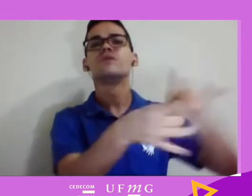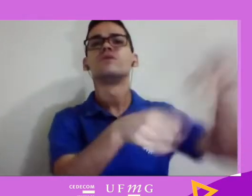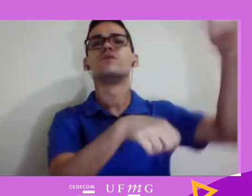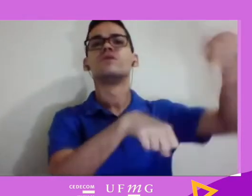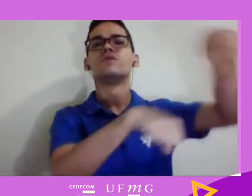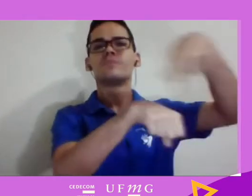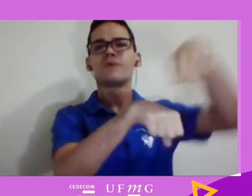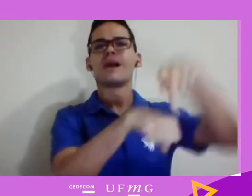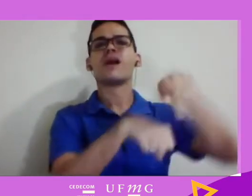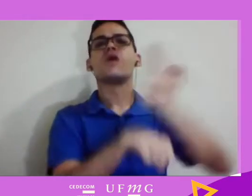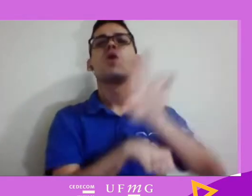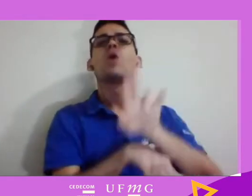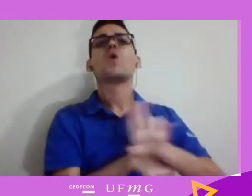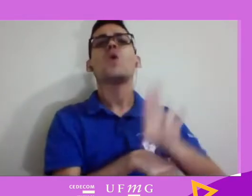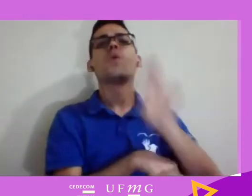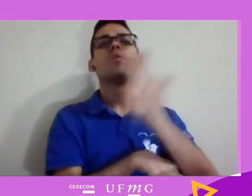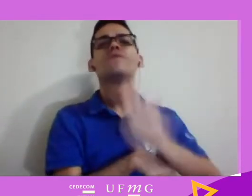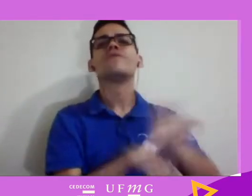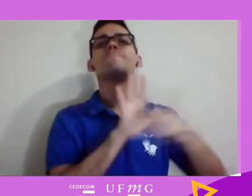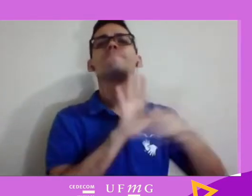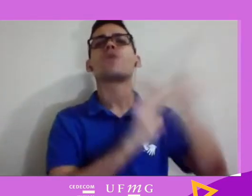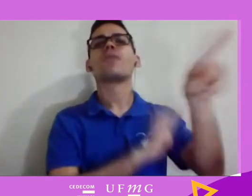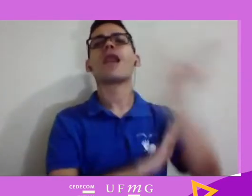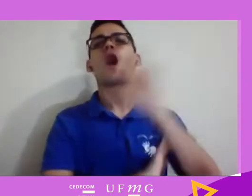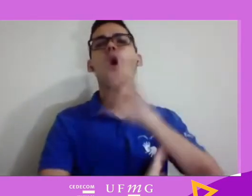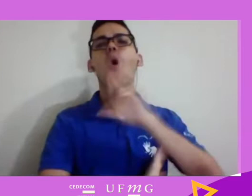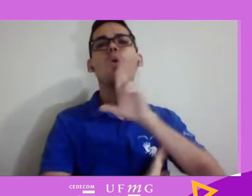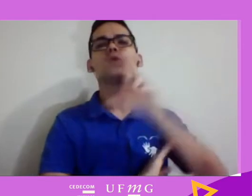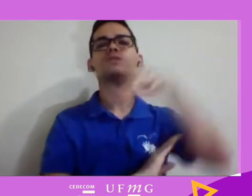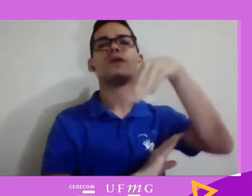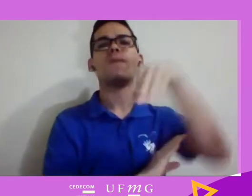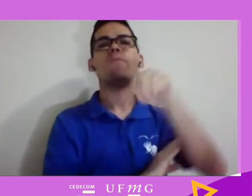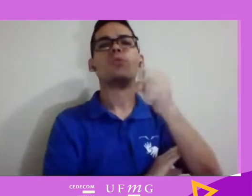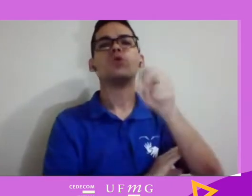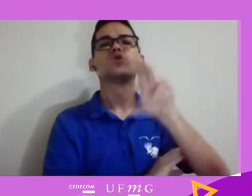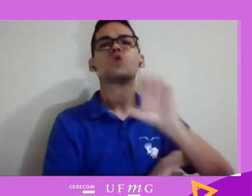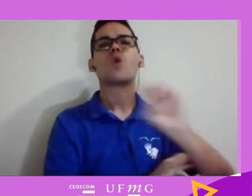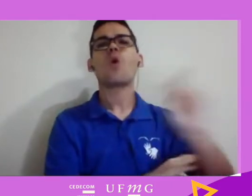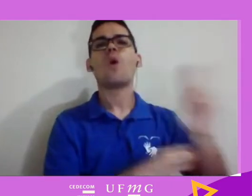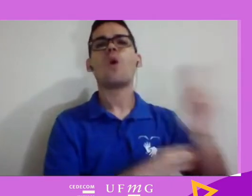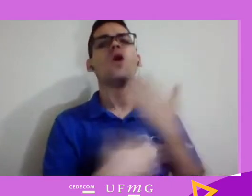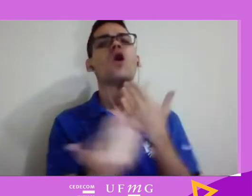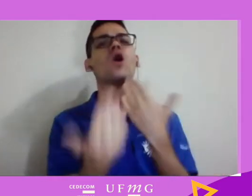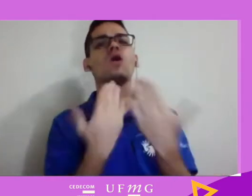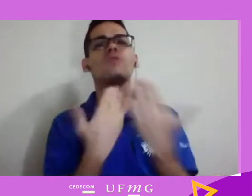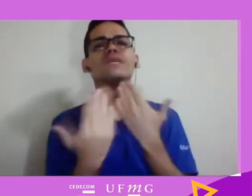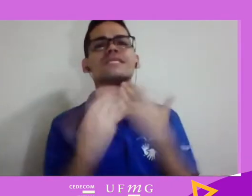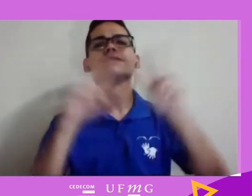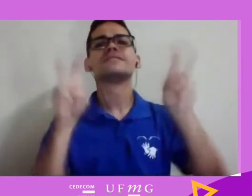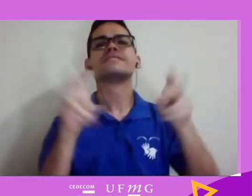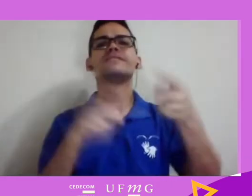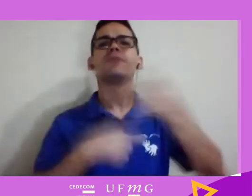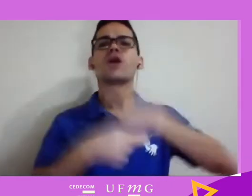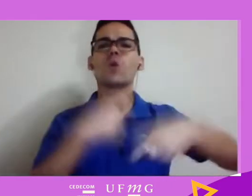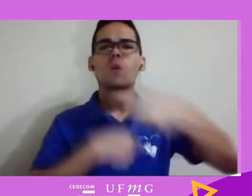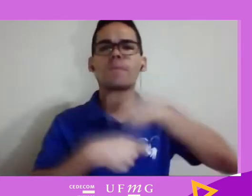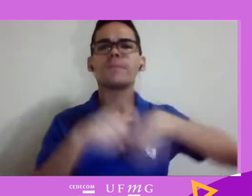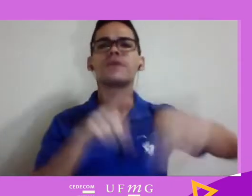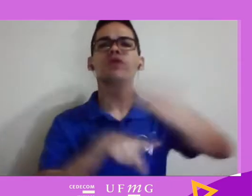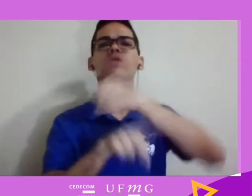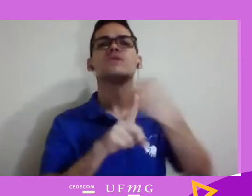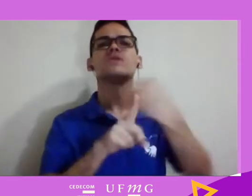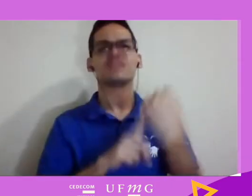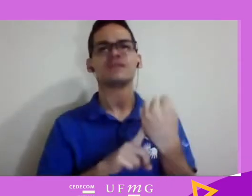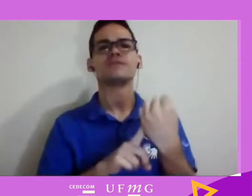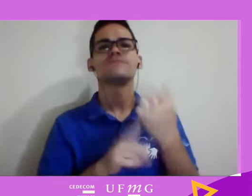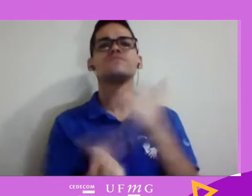para tentar entender os atravessamentos políticos, econômicos, sociais dos Jogos Olímpicos